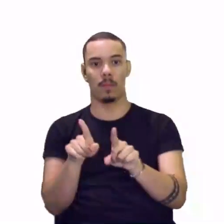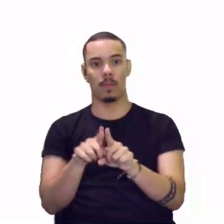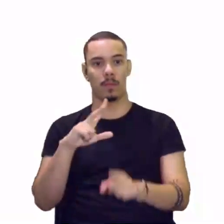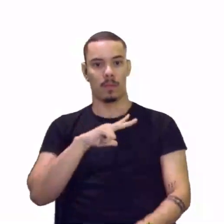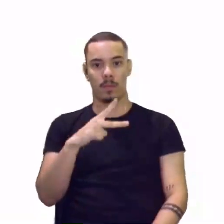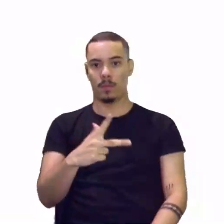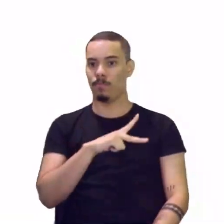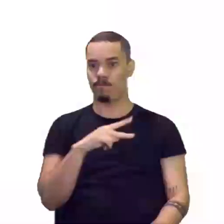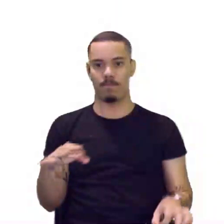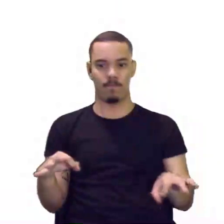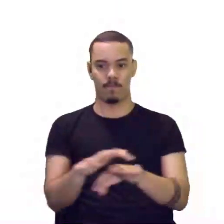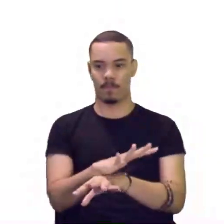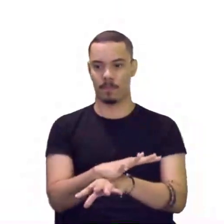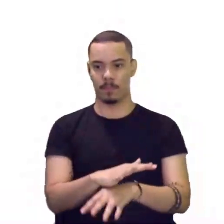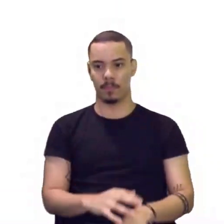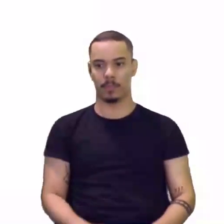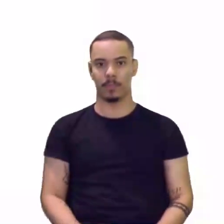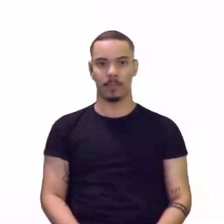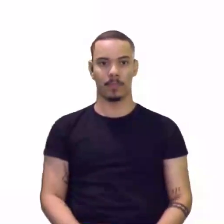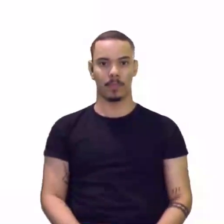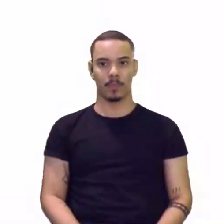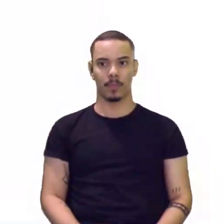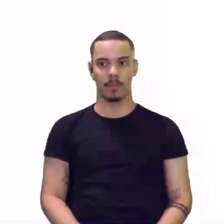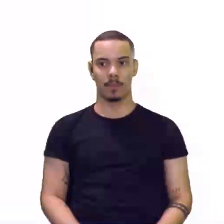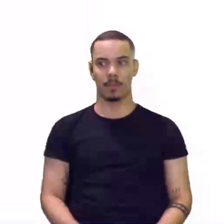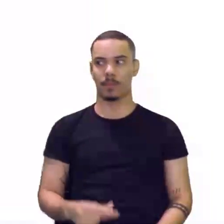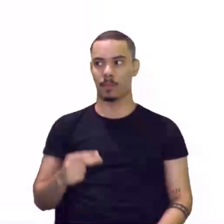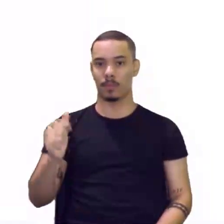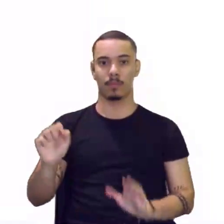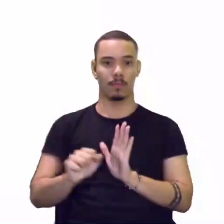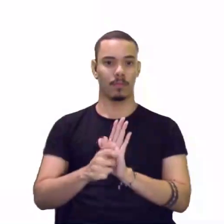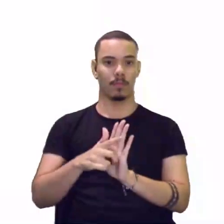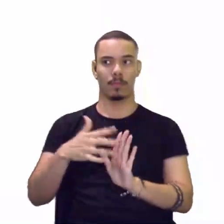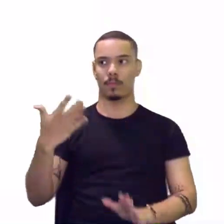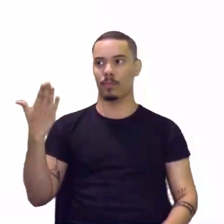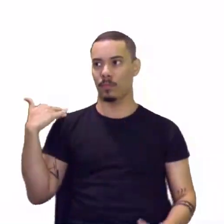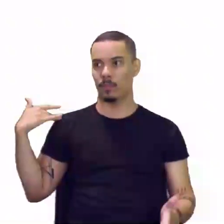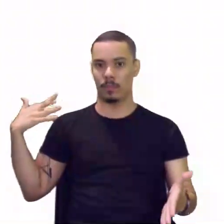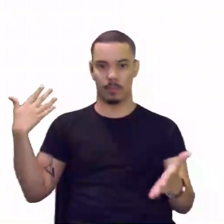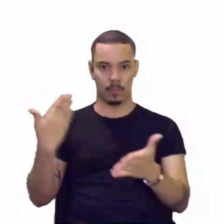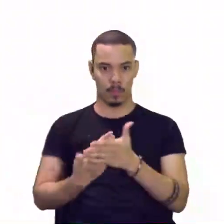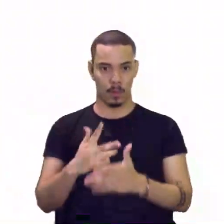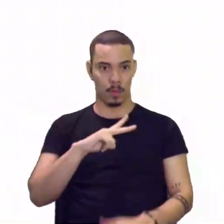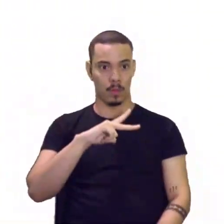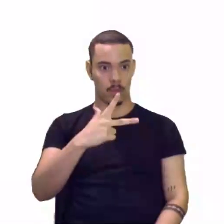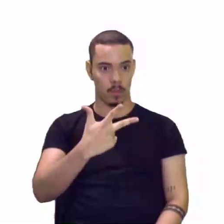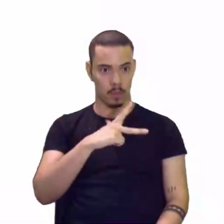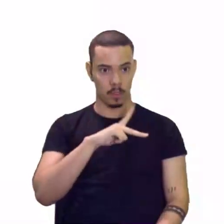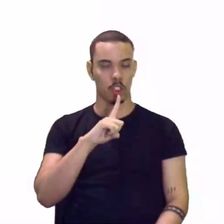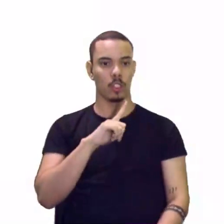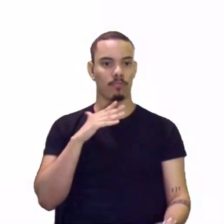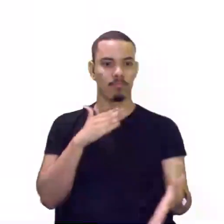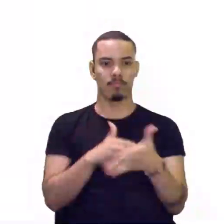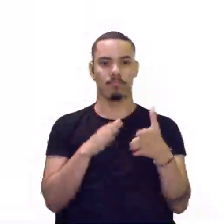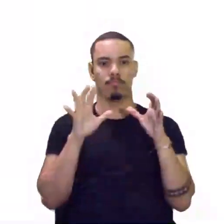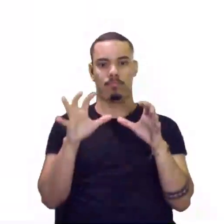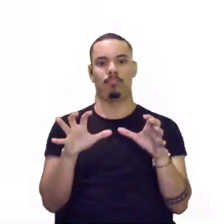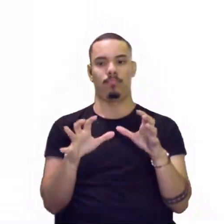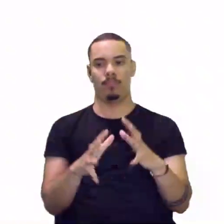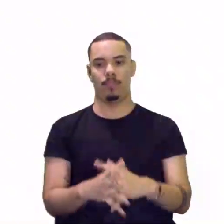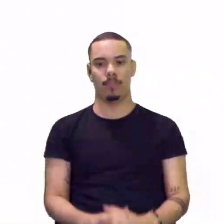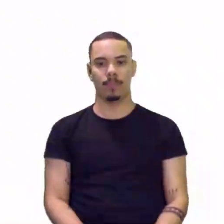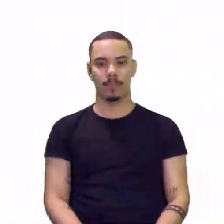Beleza. Tranquilo, Nos primórdios da colonização, o território da América Portuguesa era delimitada pelo Tratado